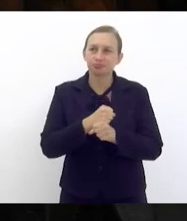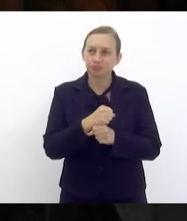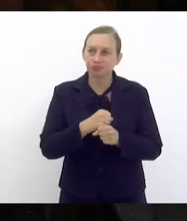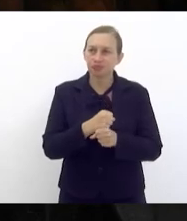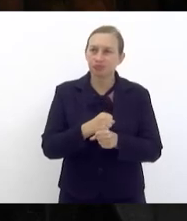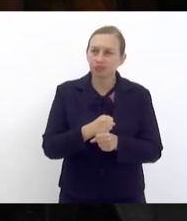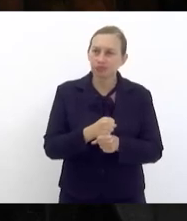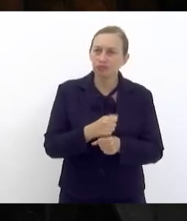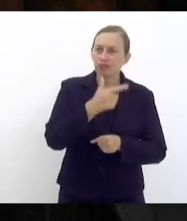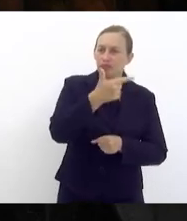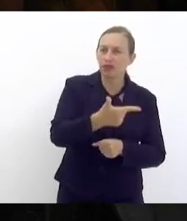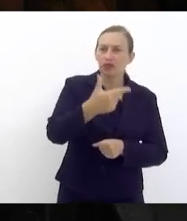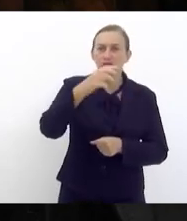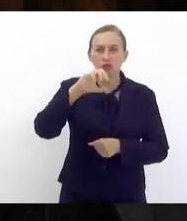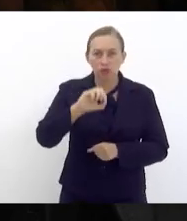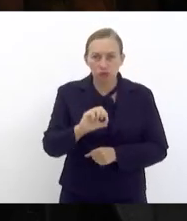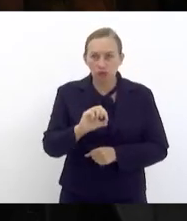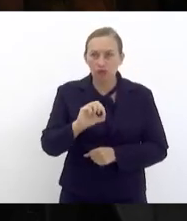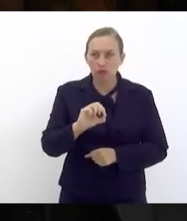de